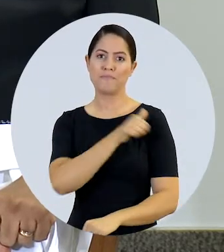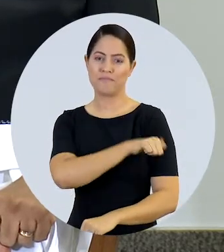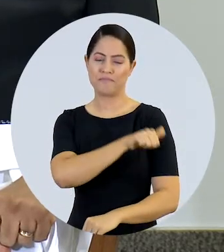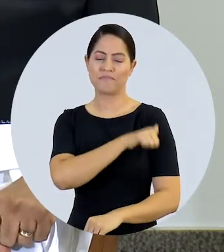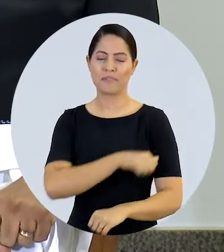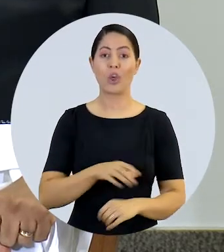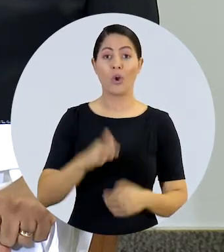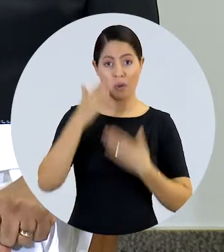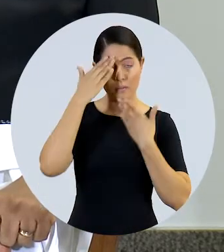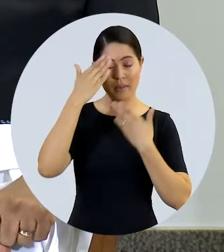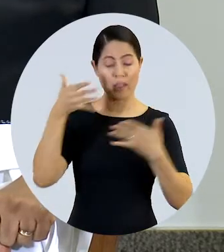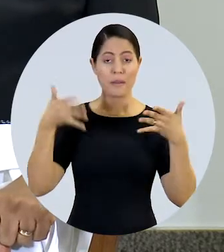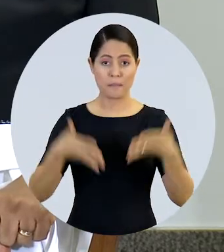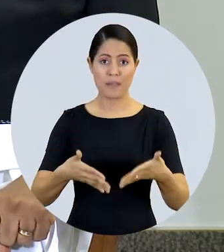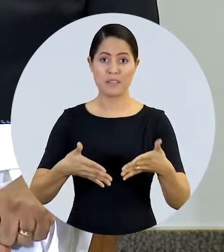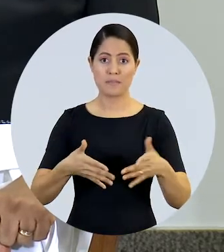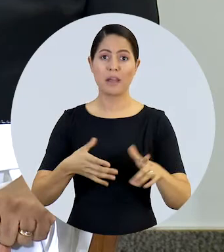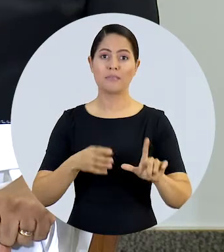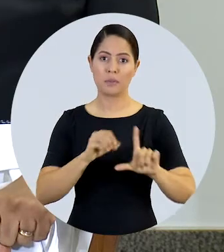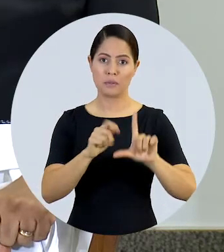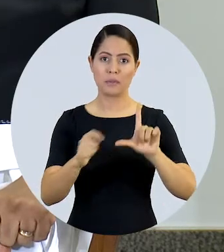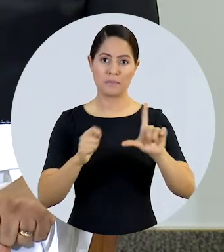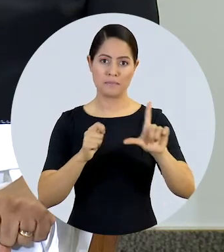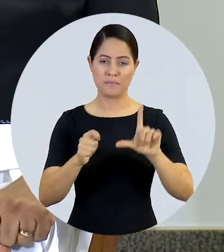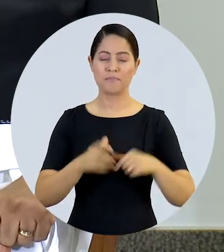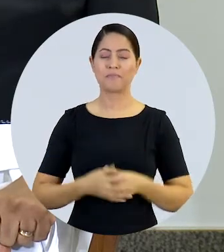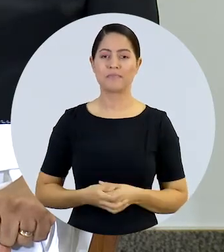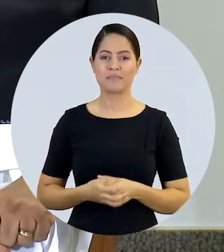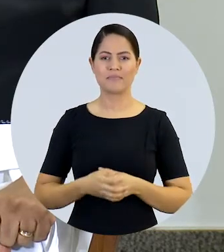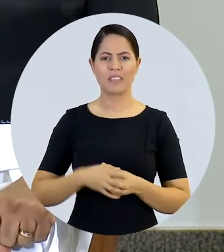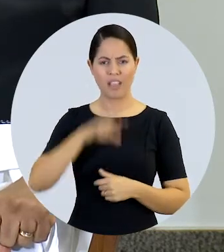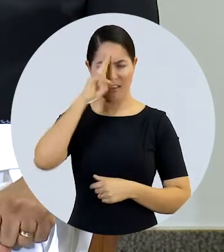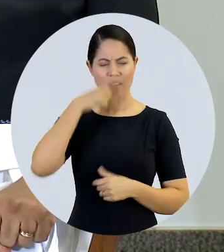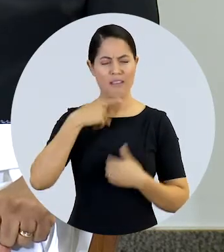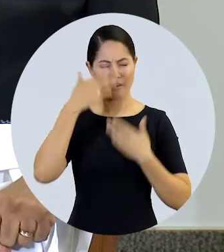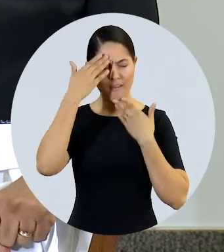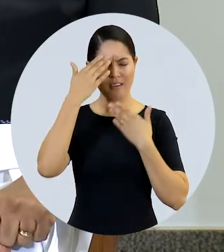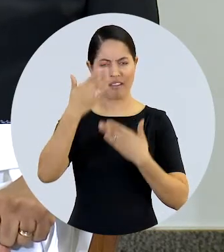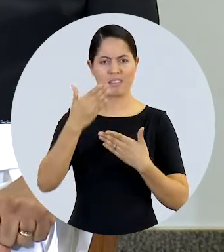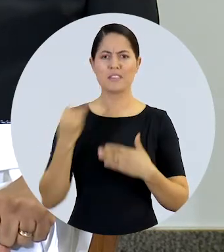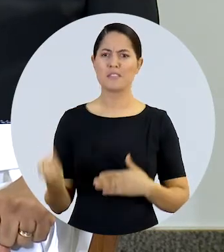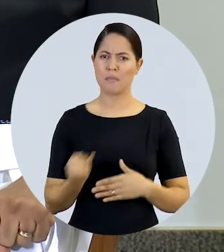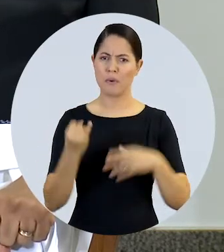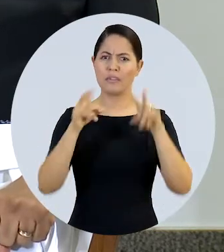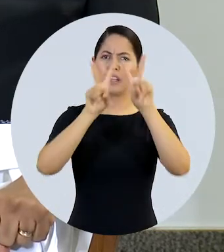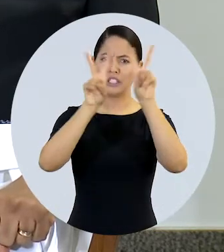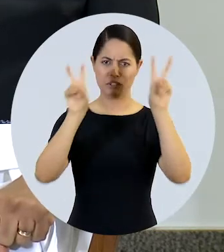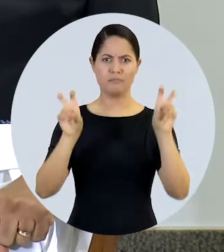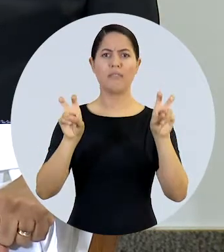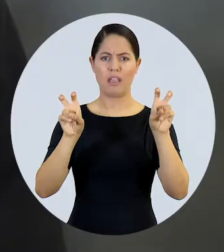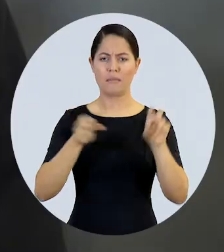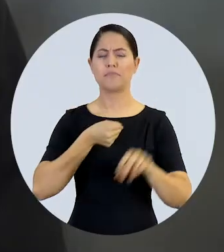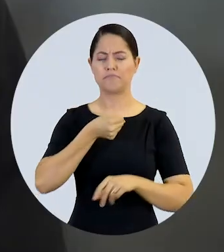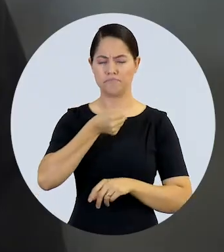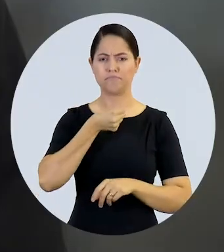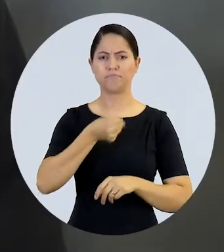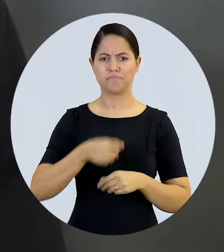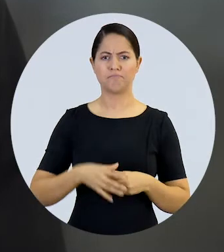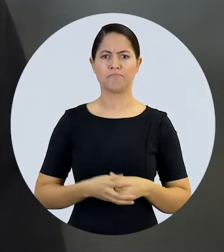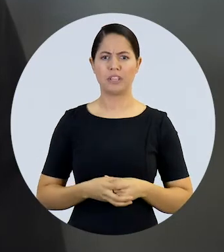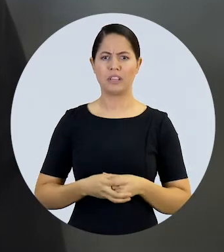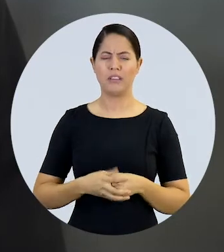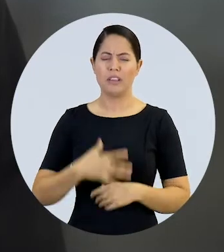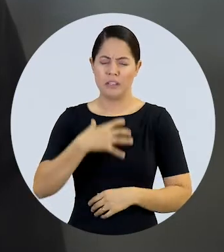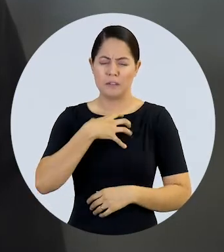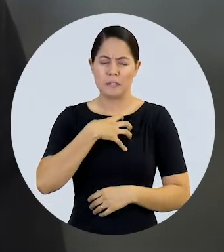da OAB Fluminense. Muito obrigada por participar conosco aqui no OAB Entrevista. Quem agradece sou eu, principalmente uma entrevista sobre esse